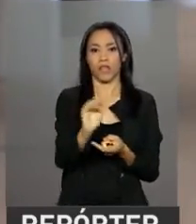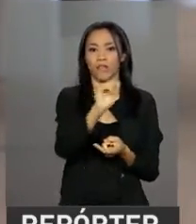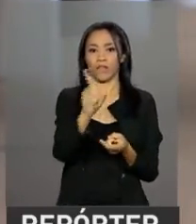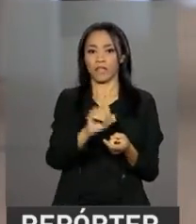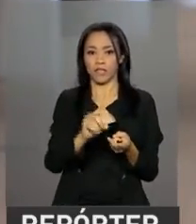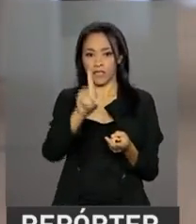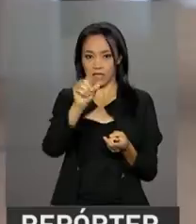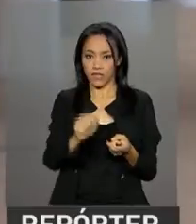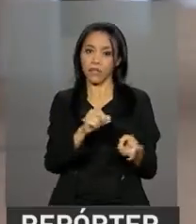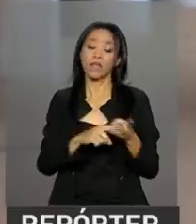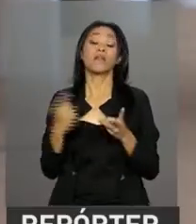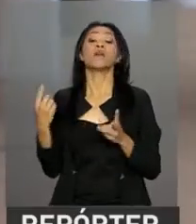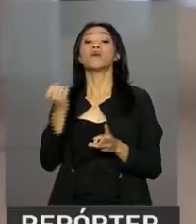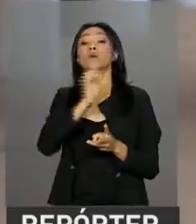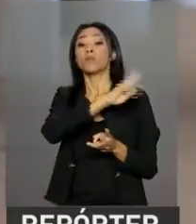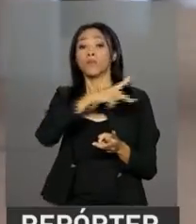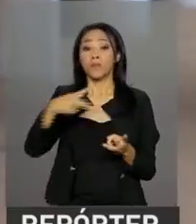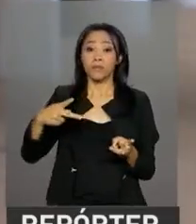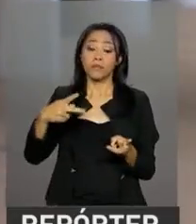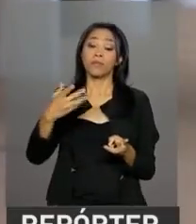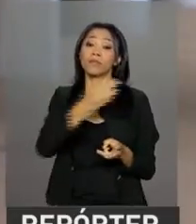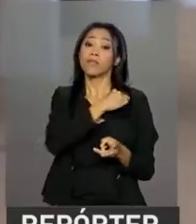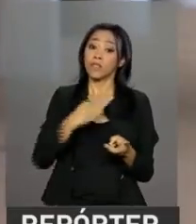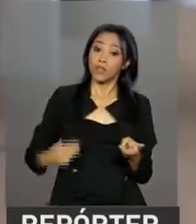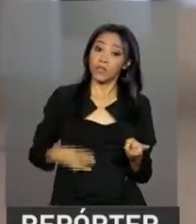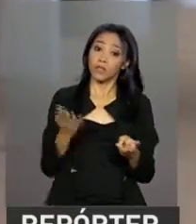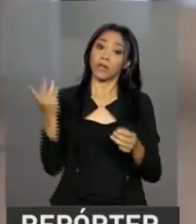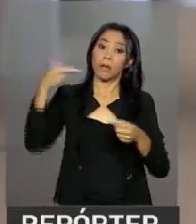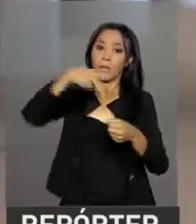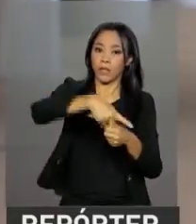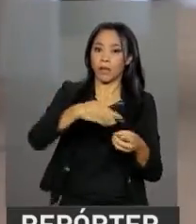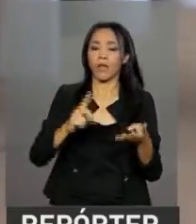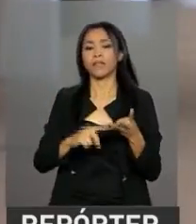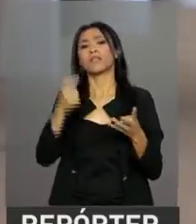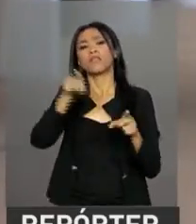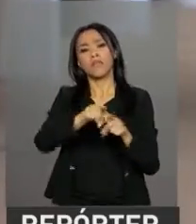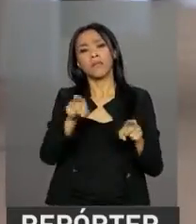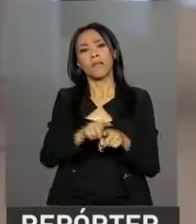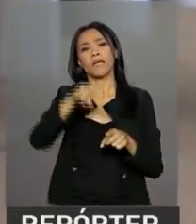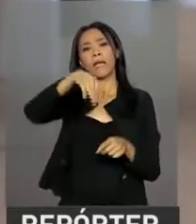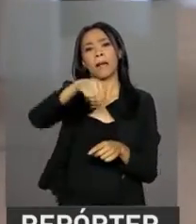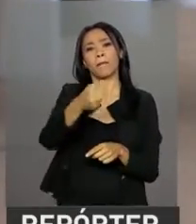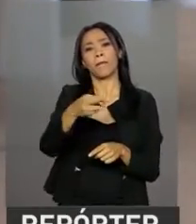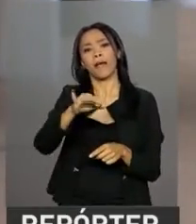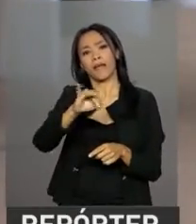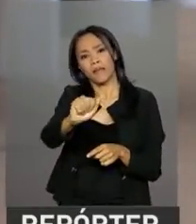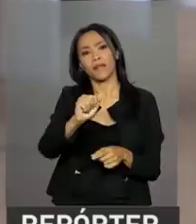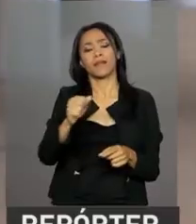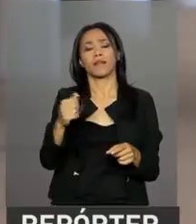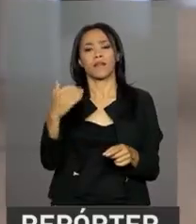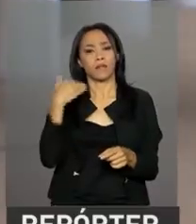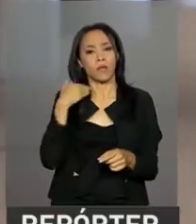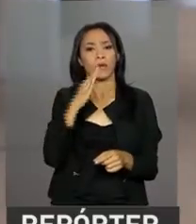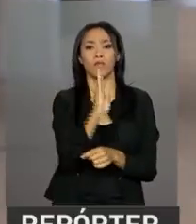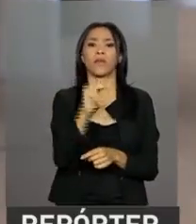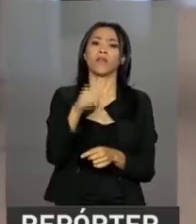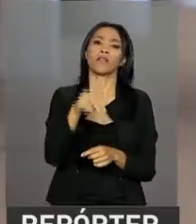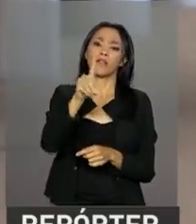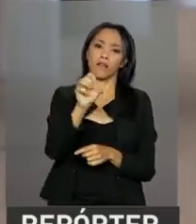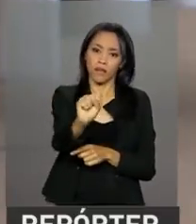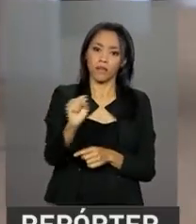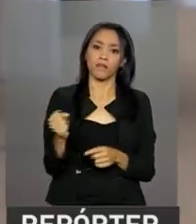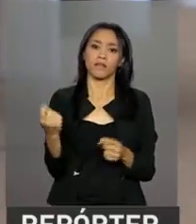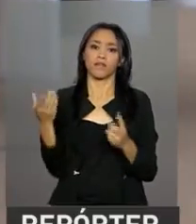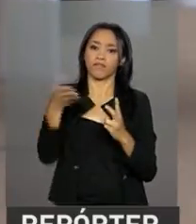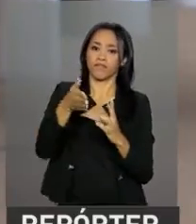petrobras o pedro parenti a presidente do bnds a maria silvia bastos depois desses dois eventos leandro presidente temer